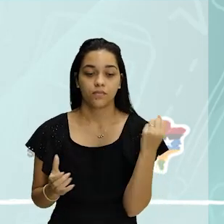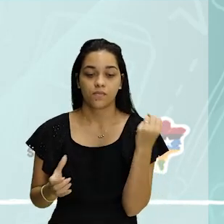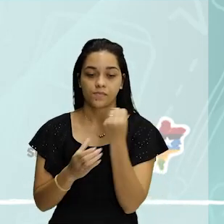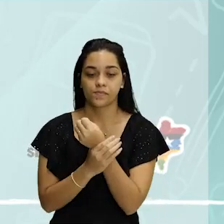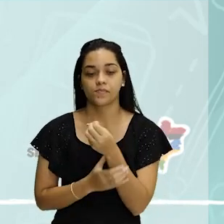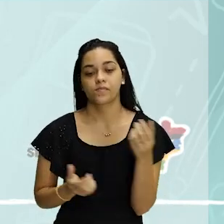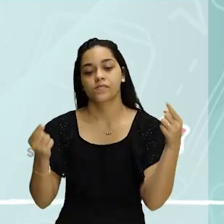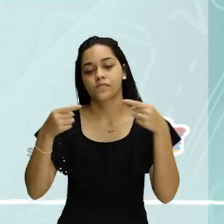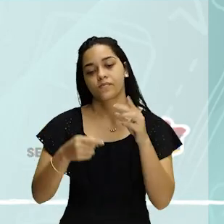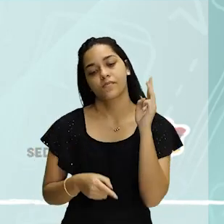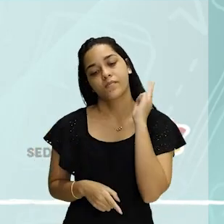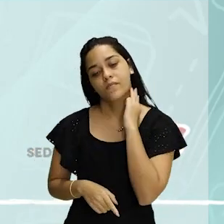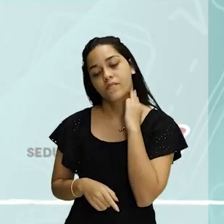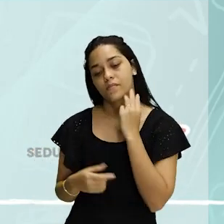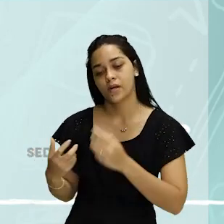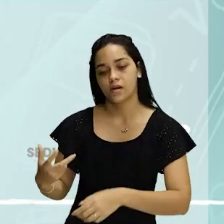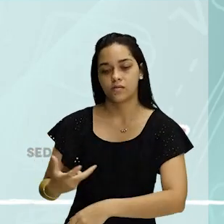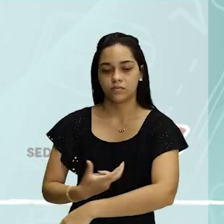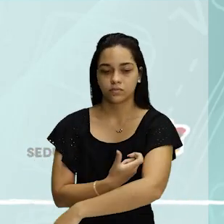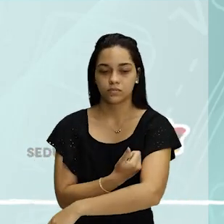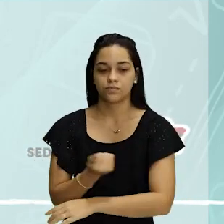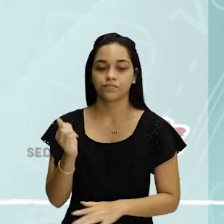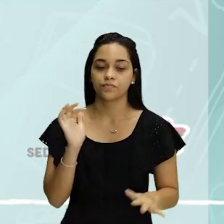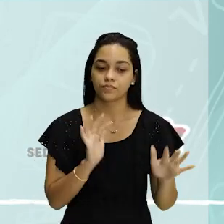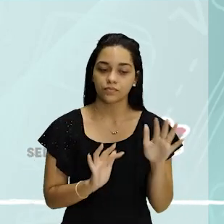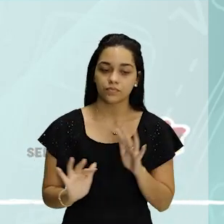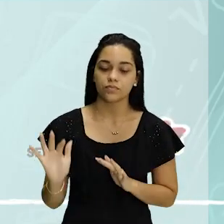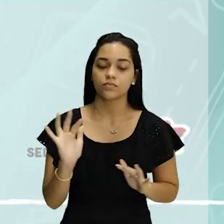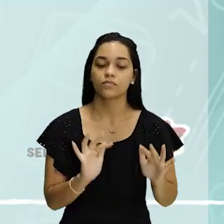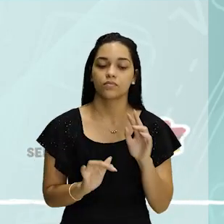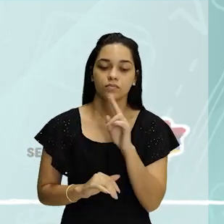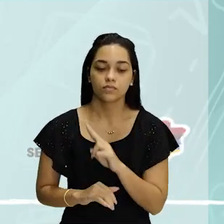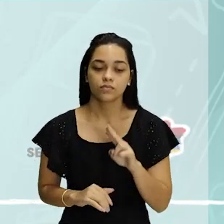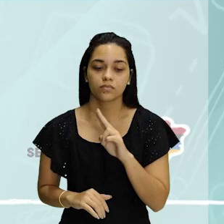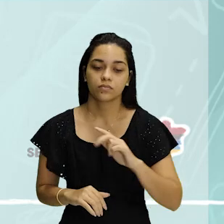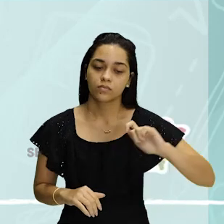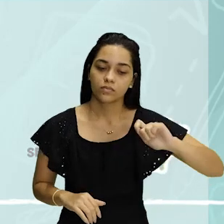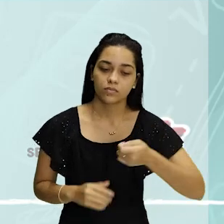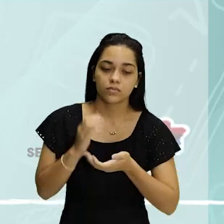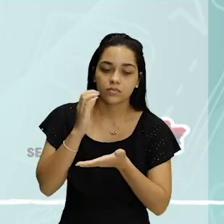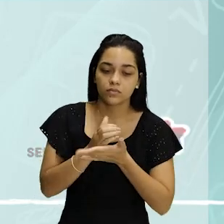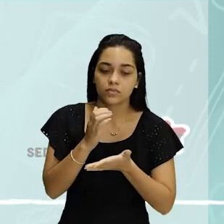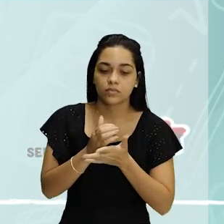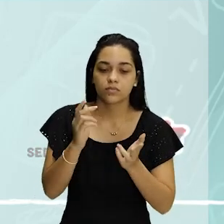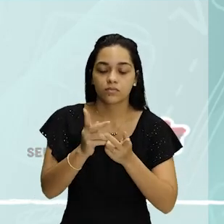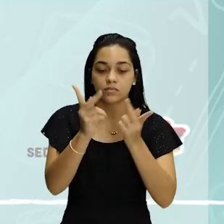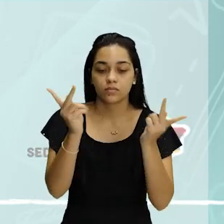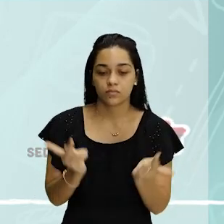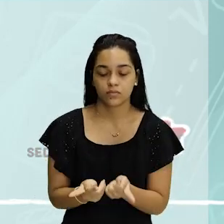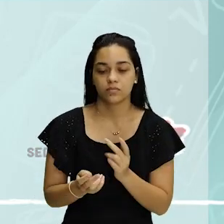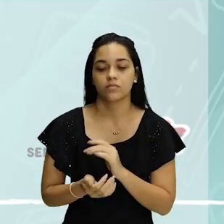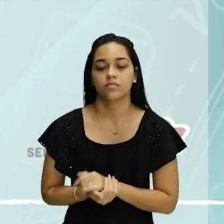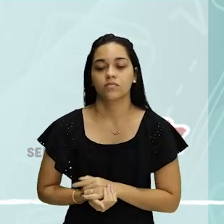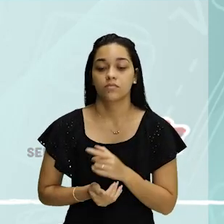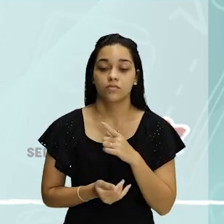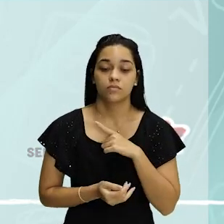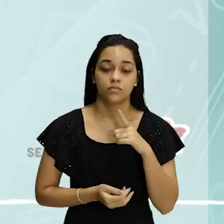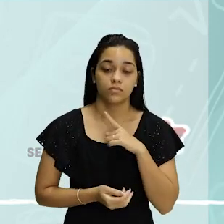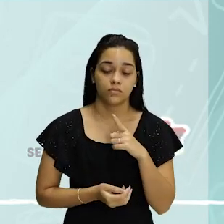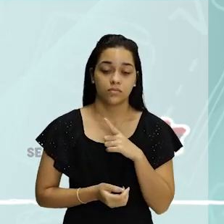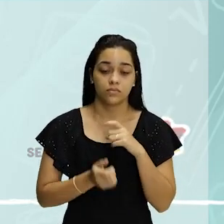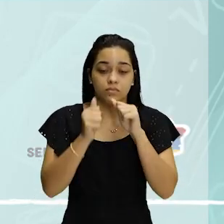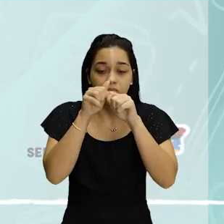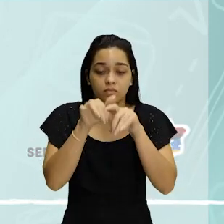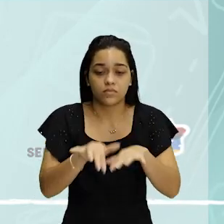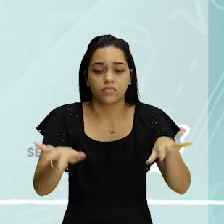melhor proteção contra a meningite consiste na vacinação e no cuidado com a utilização de talheres, de copos, de pratos.